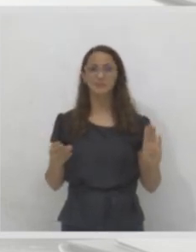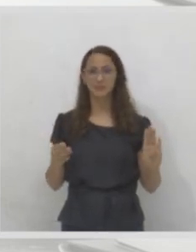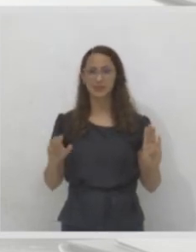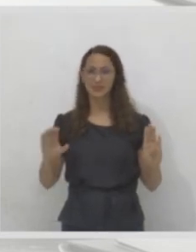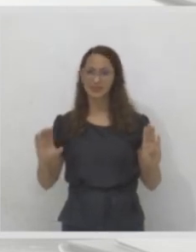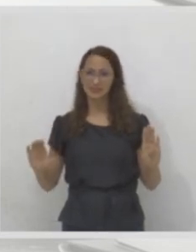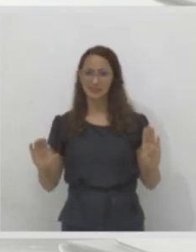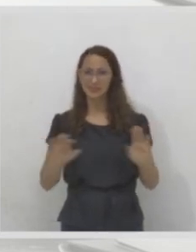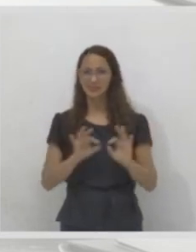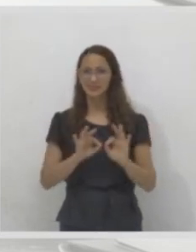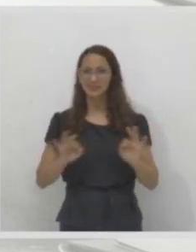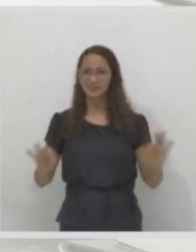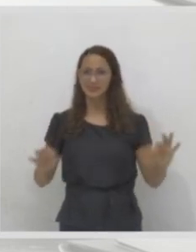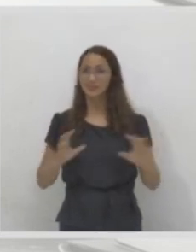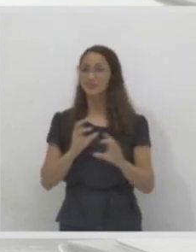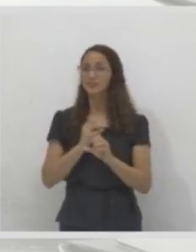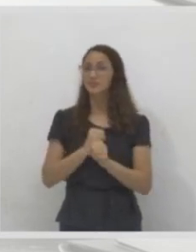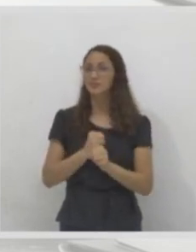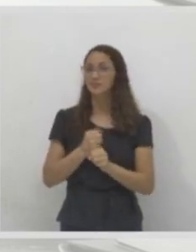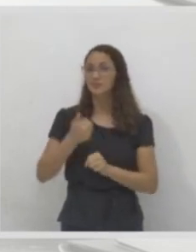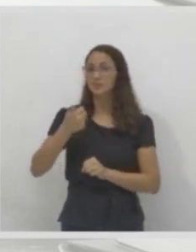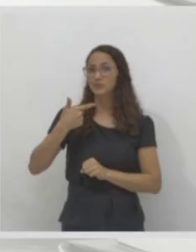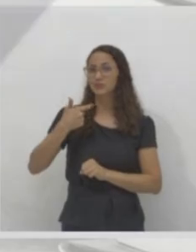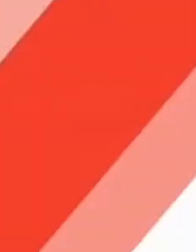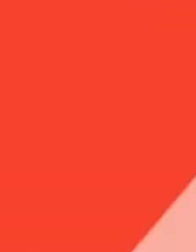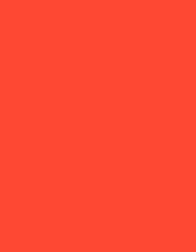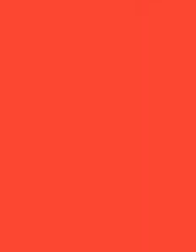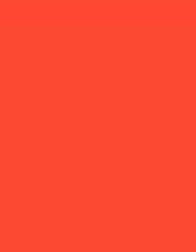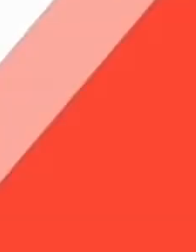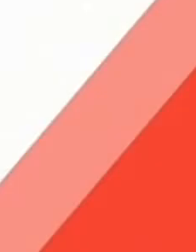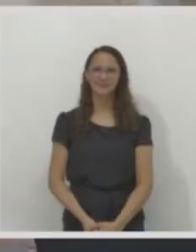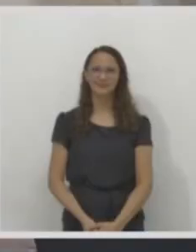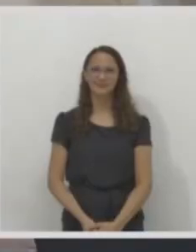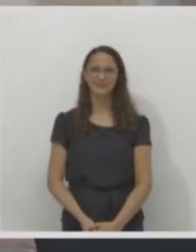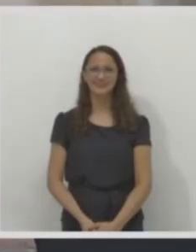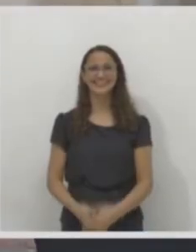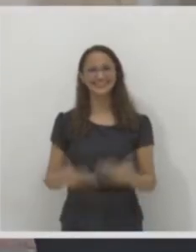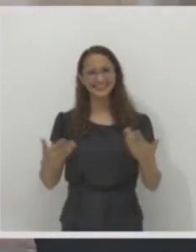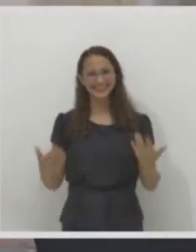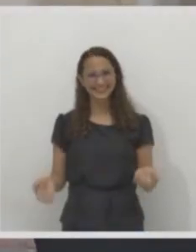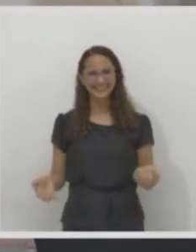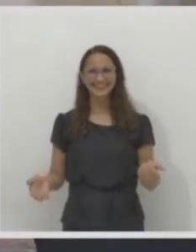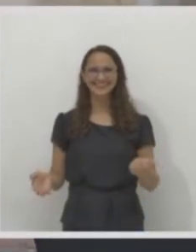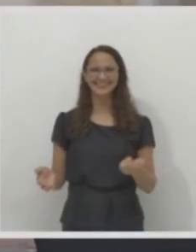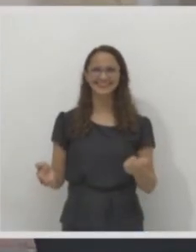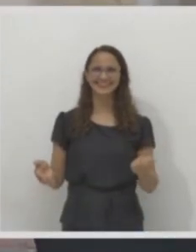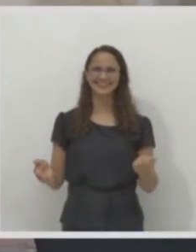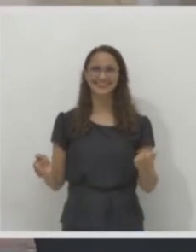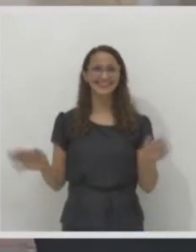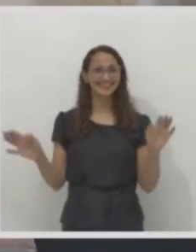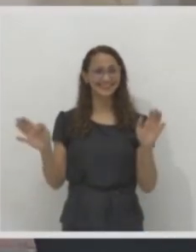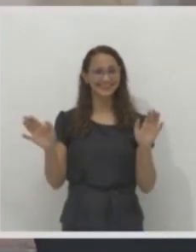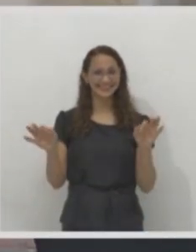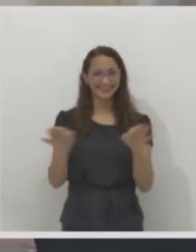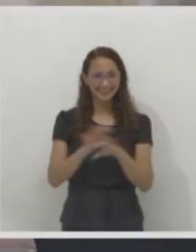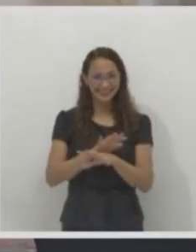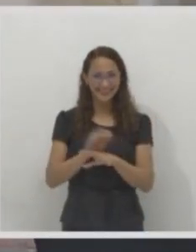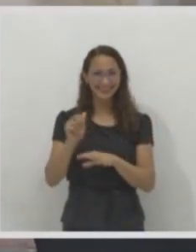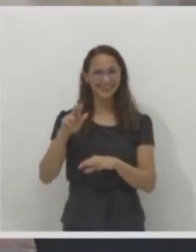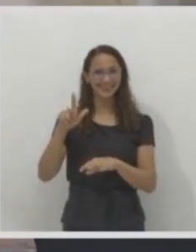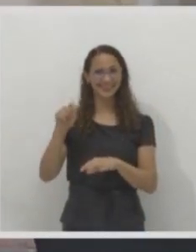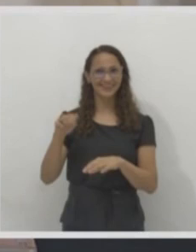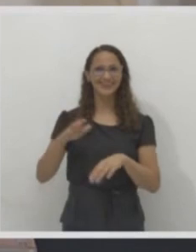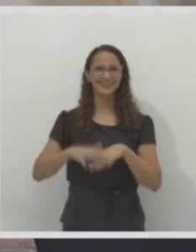uma medida de quanto? De 12 centímetros. Então, estamos finalizando mais uma aula